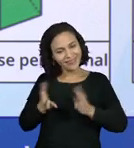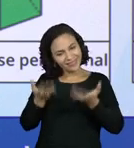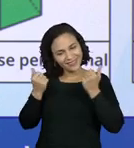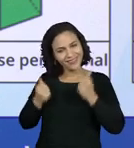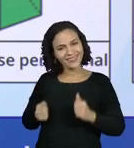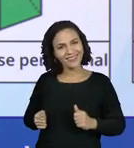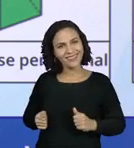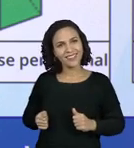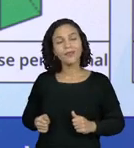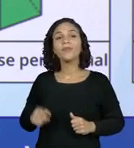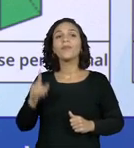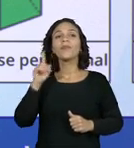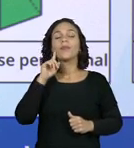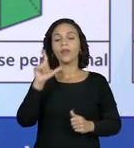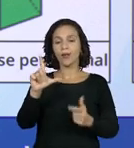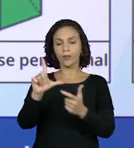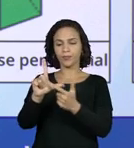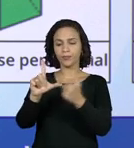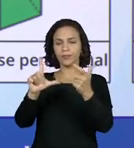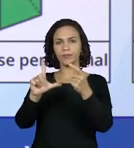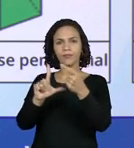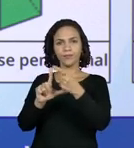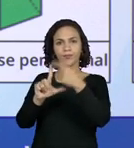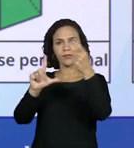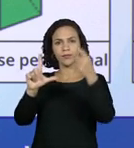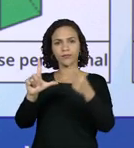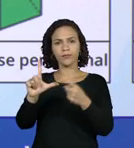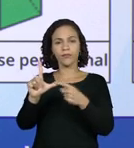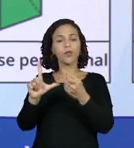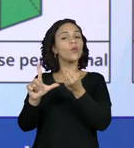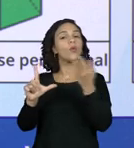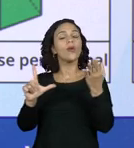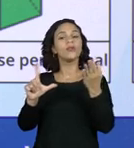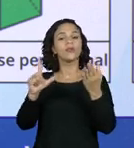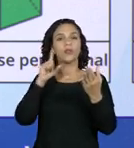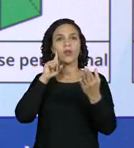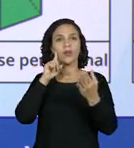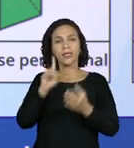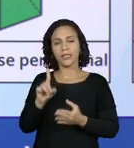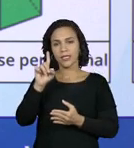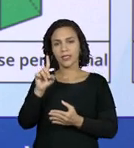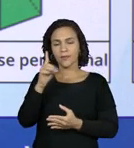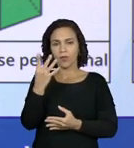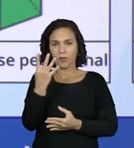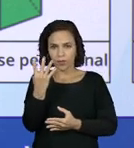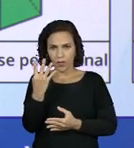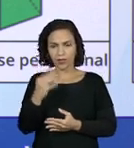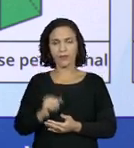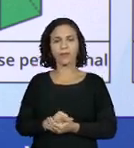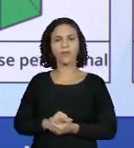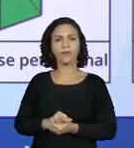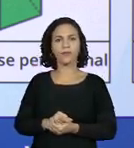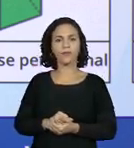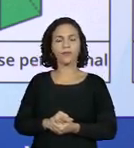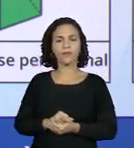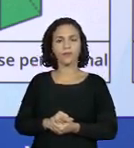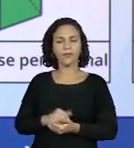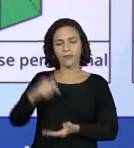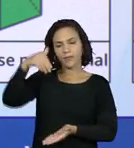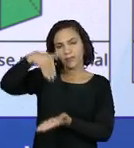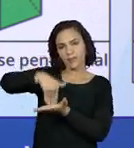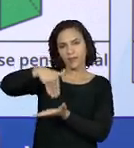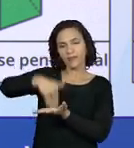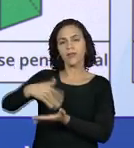Os vértices, turma, nós temos 4 em cima, né? 4 aqui, mais